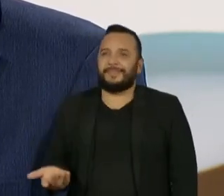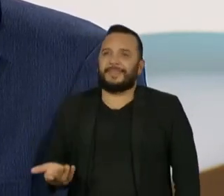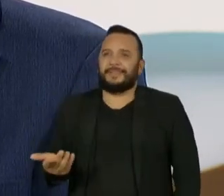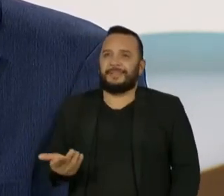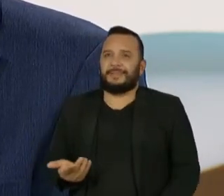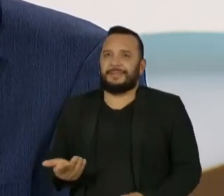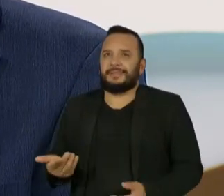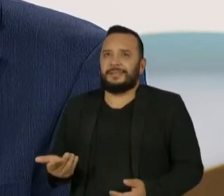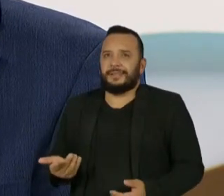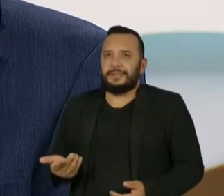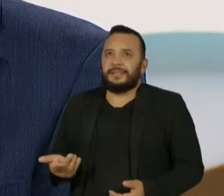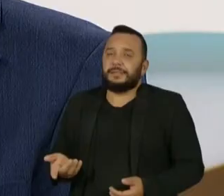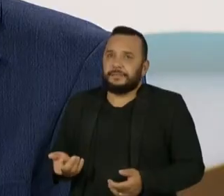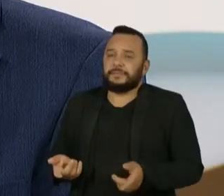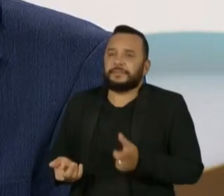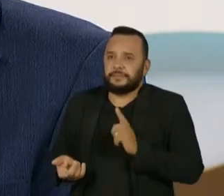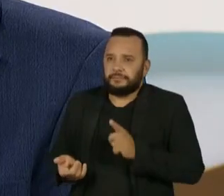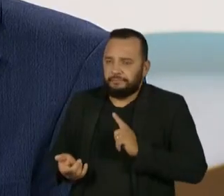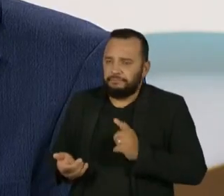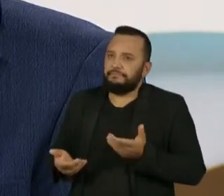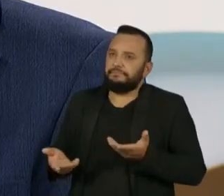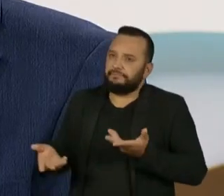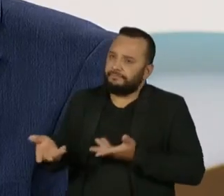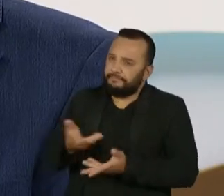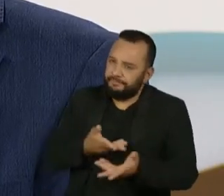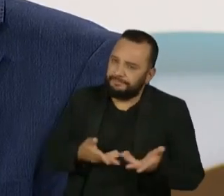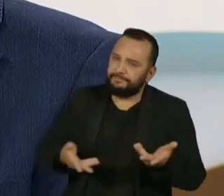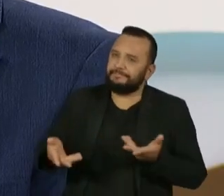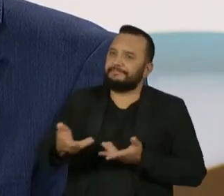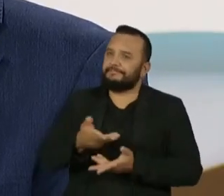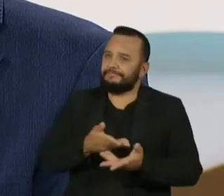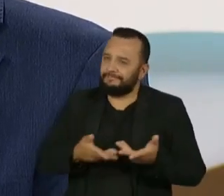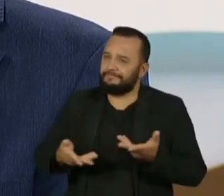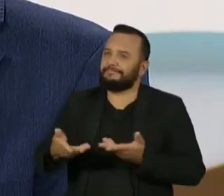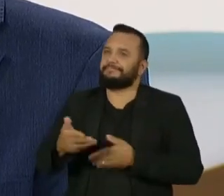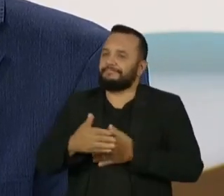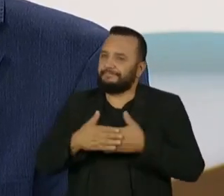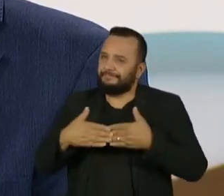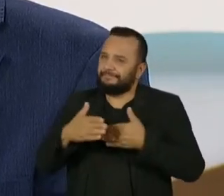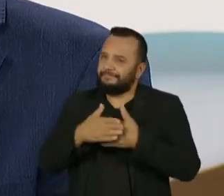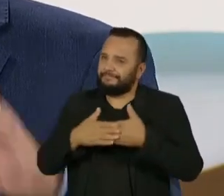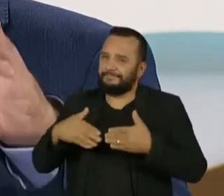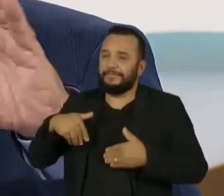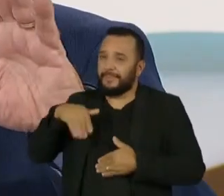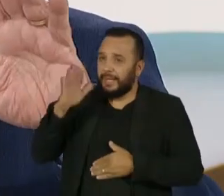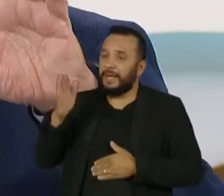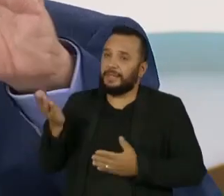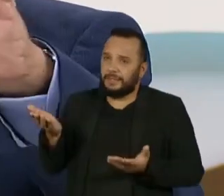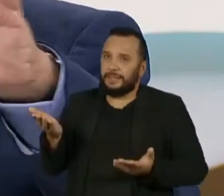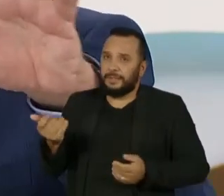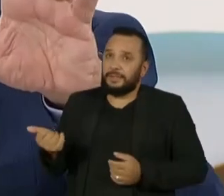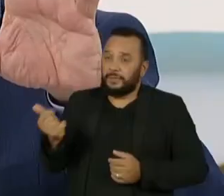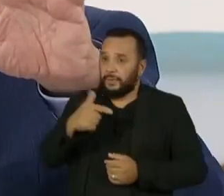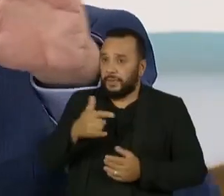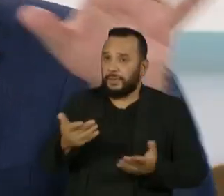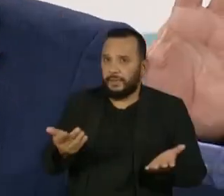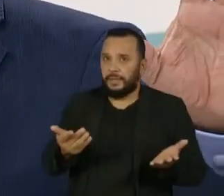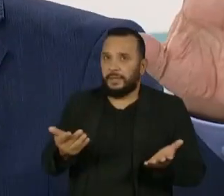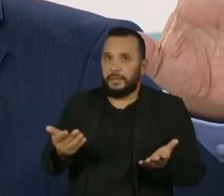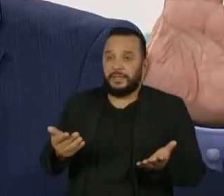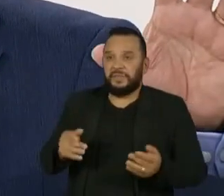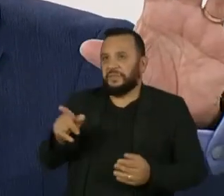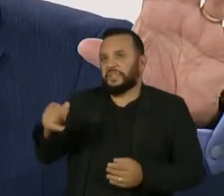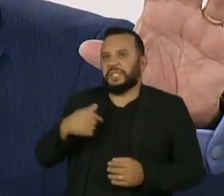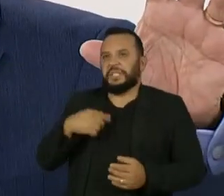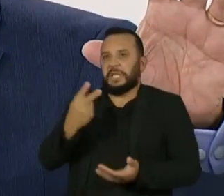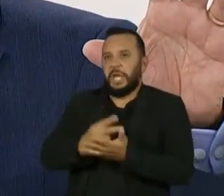né, que tem esse tipo de comportamento, eu diria, um pouco mais afável, né, do que se pretende que as torcidas olham para... você tem que